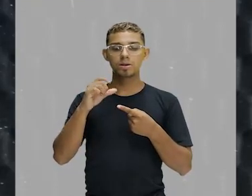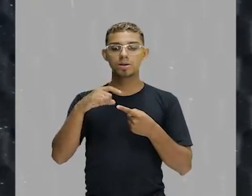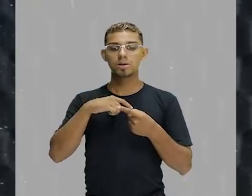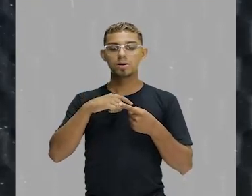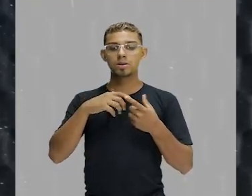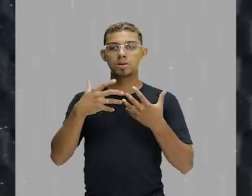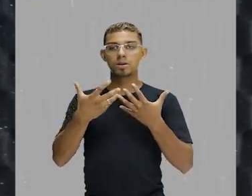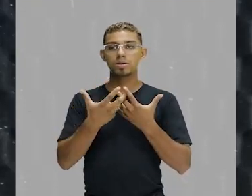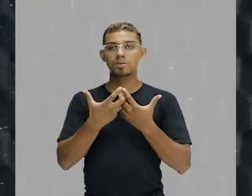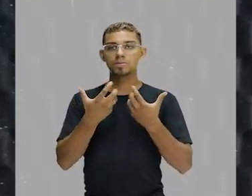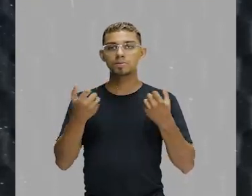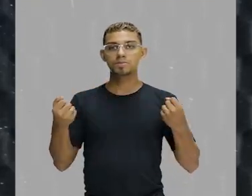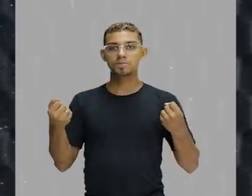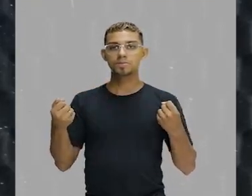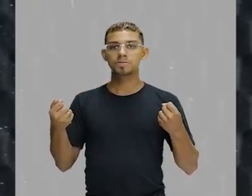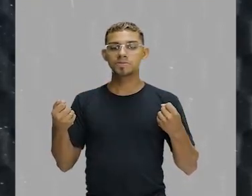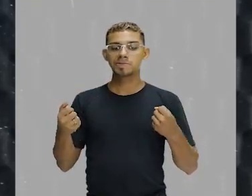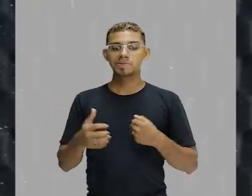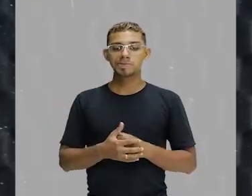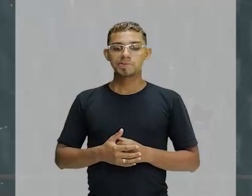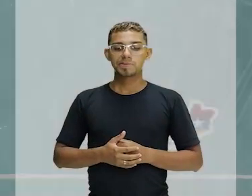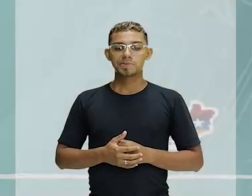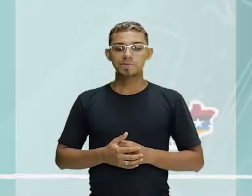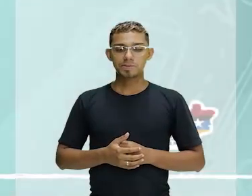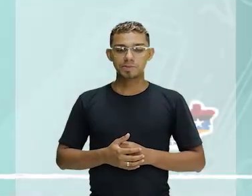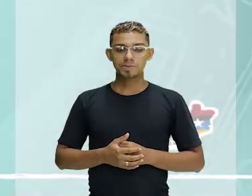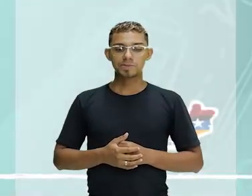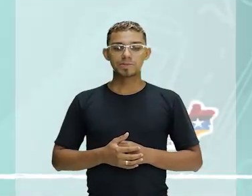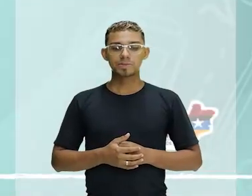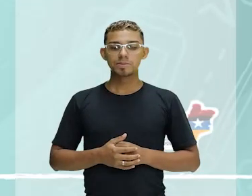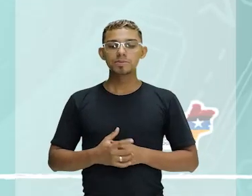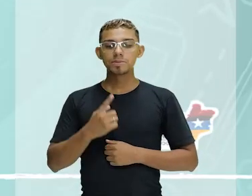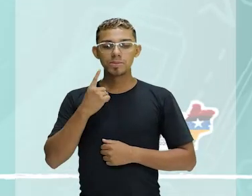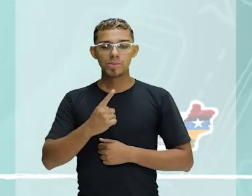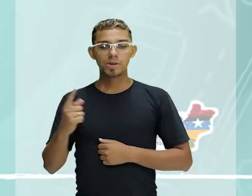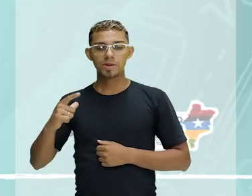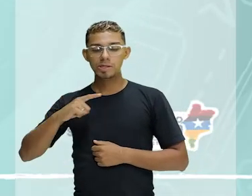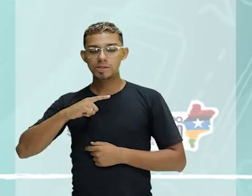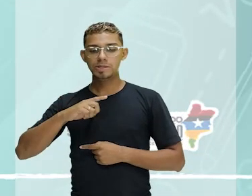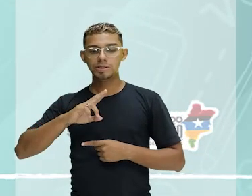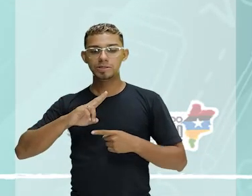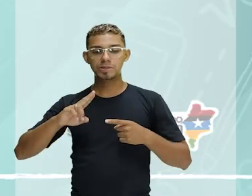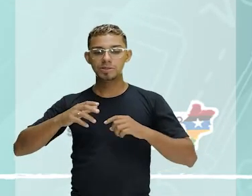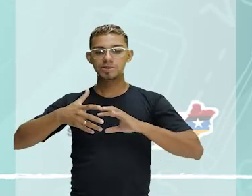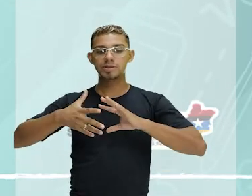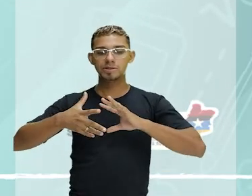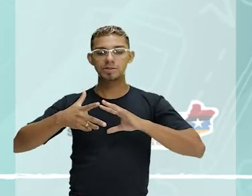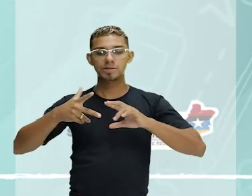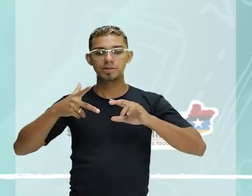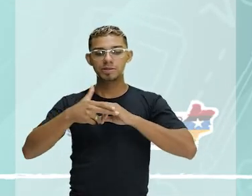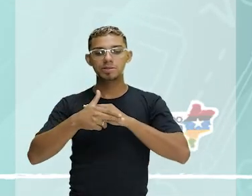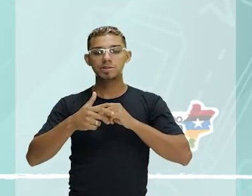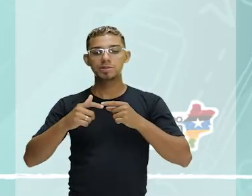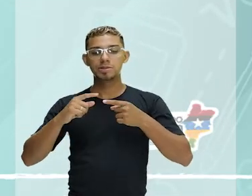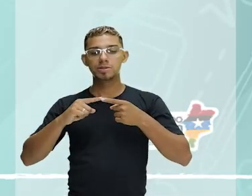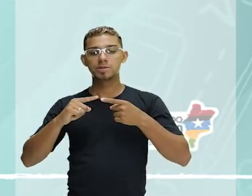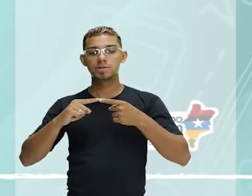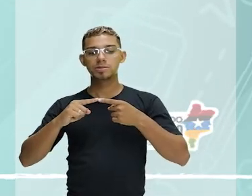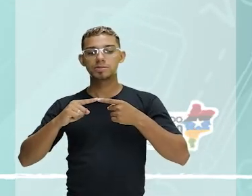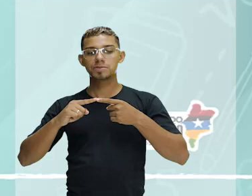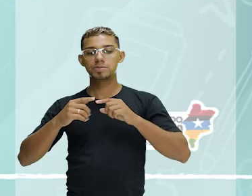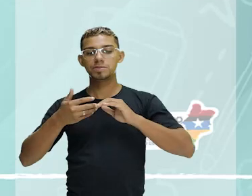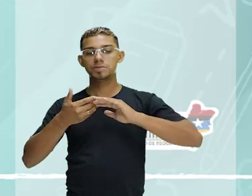vai ser puxado para um lado. E aí, vai ocorrer uma ruptura. As cromátides vão